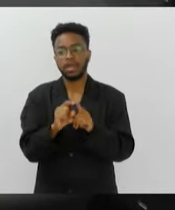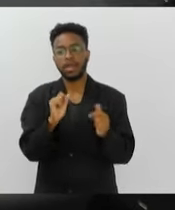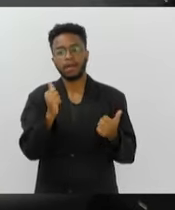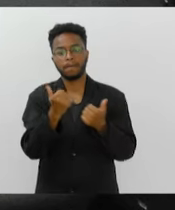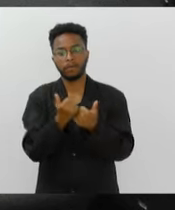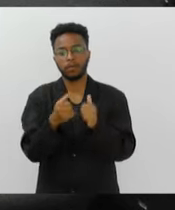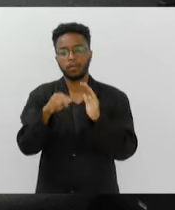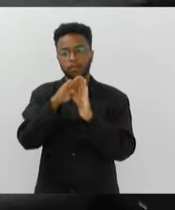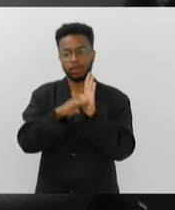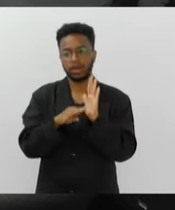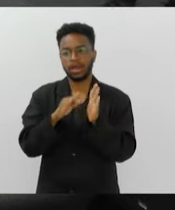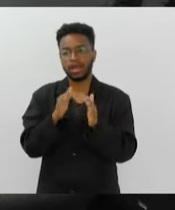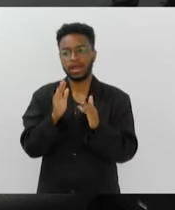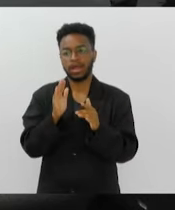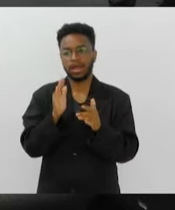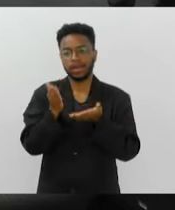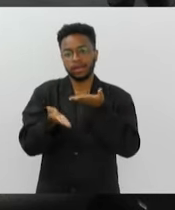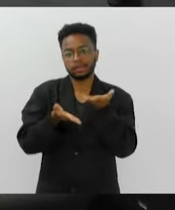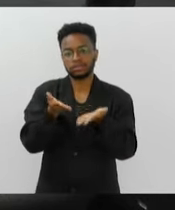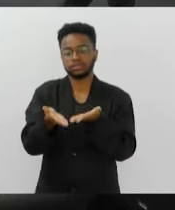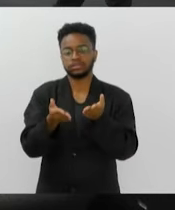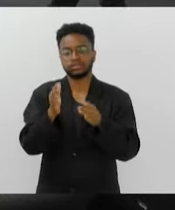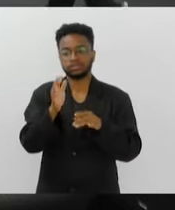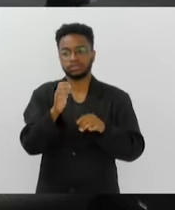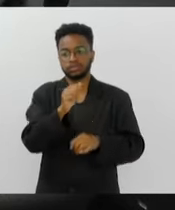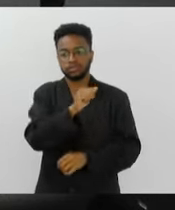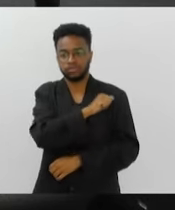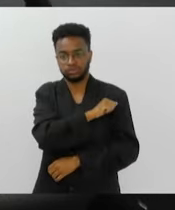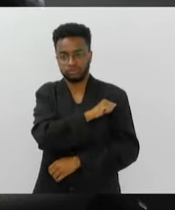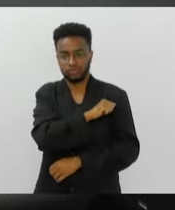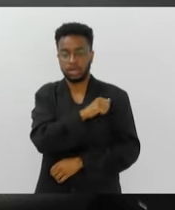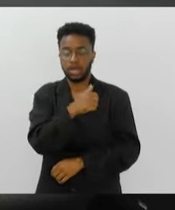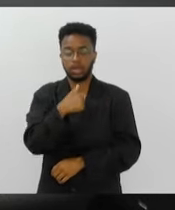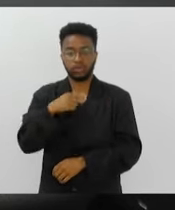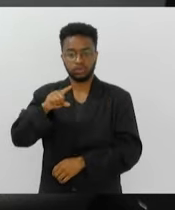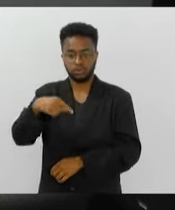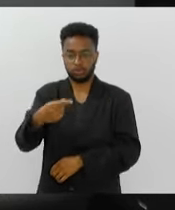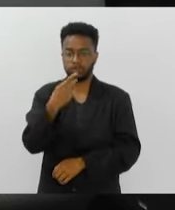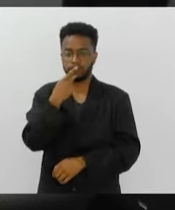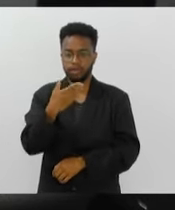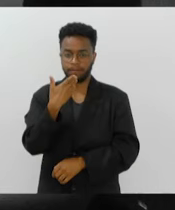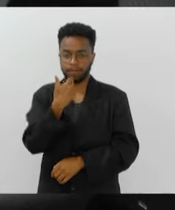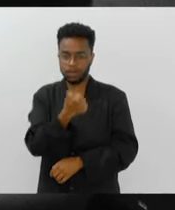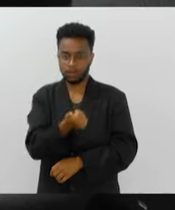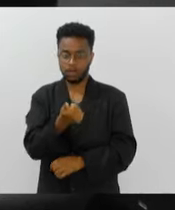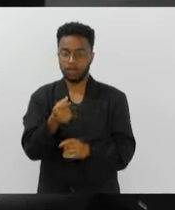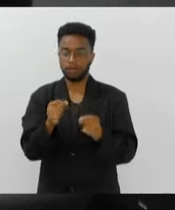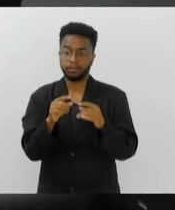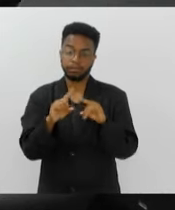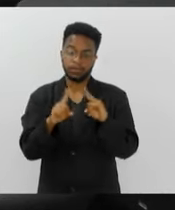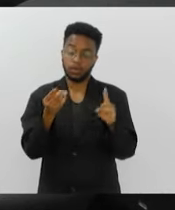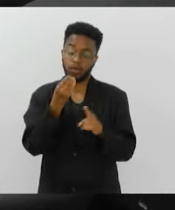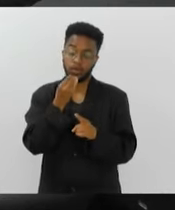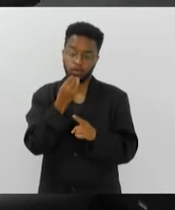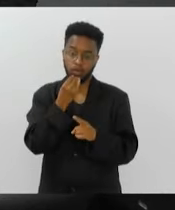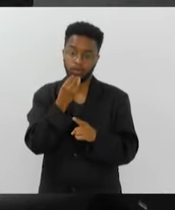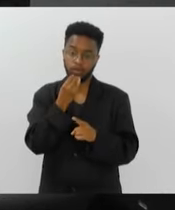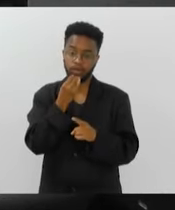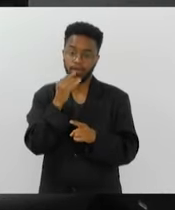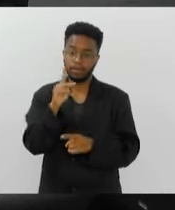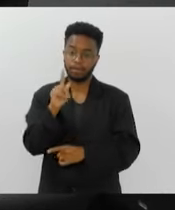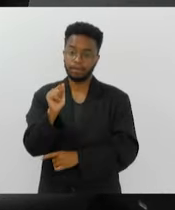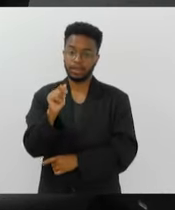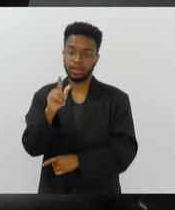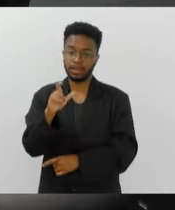os programas de assistência estudantil contem muito conosco eu vou falar disso mais à frente e obviamente o Palestina livre